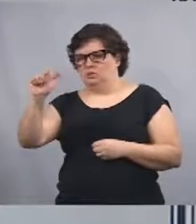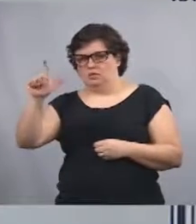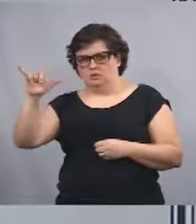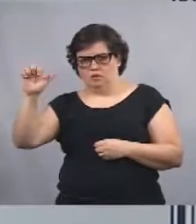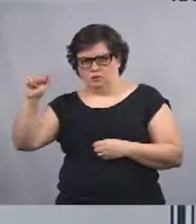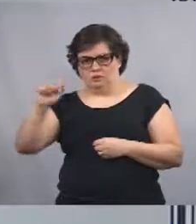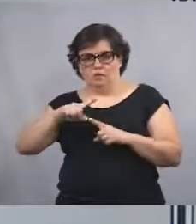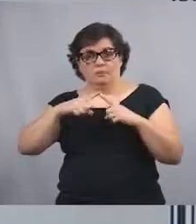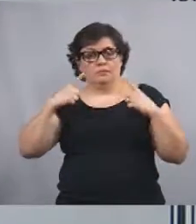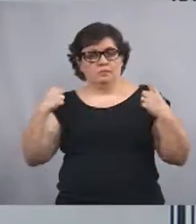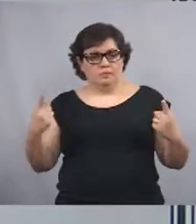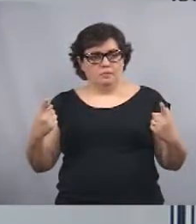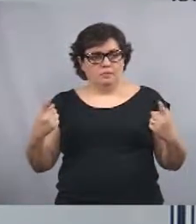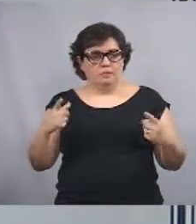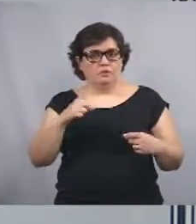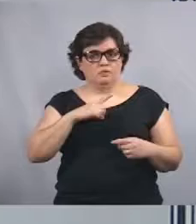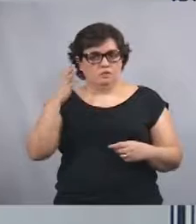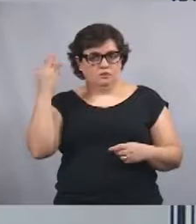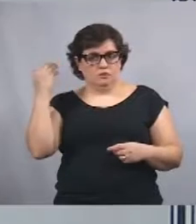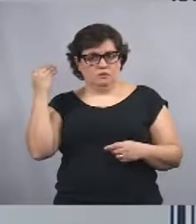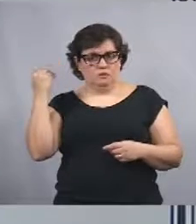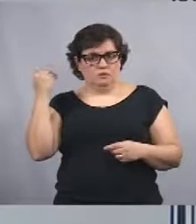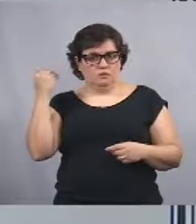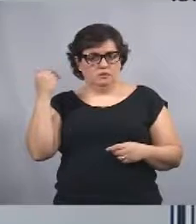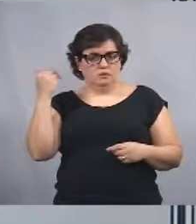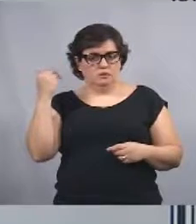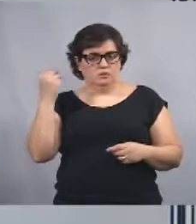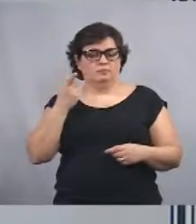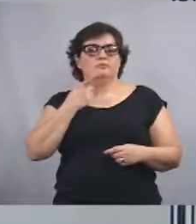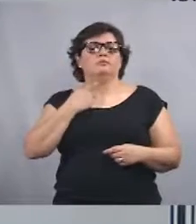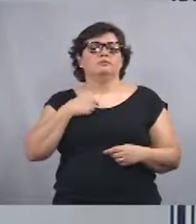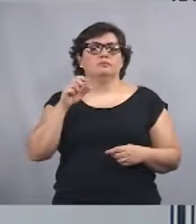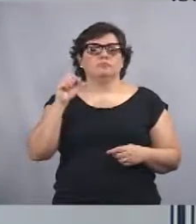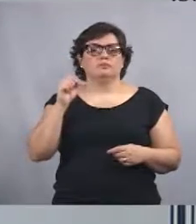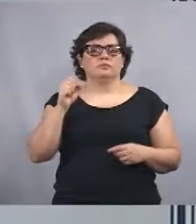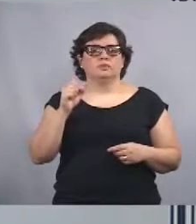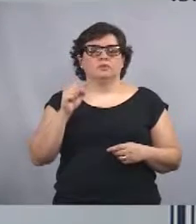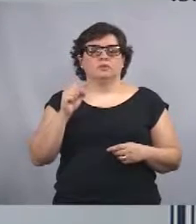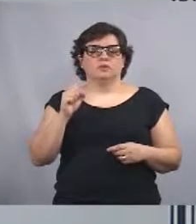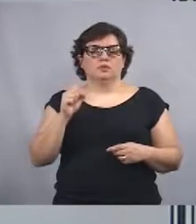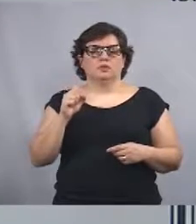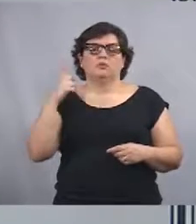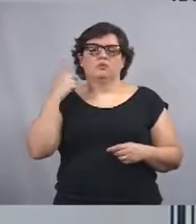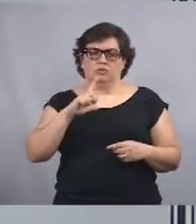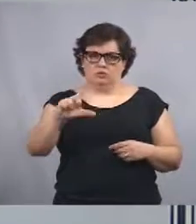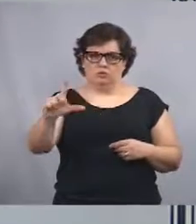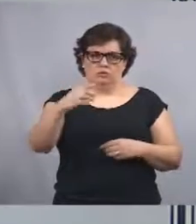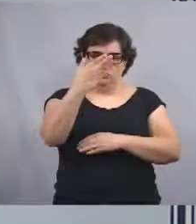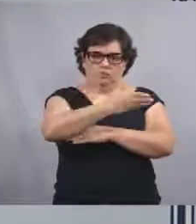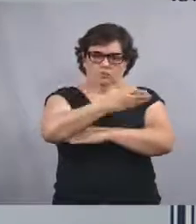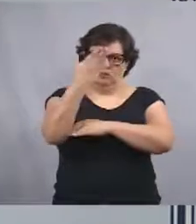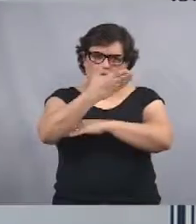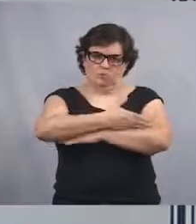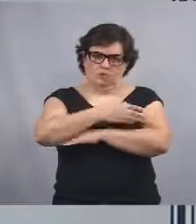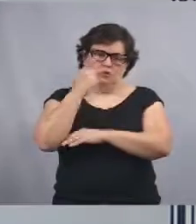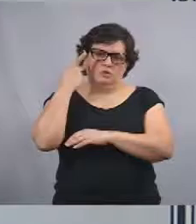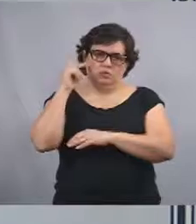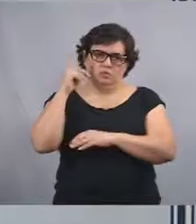havia, e eu deduzo que havia o interesse de que se preservasse o pedágio no município para gerar os impostos